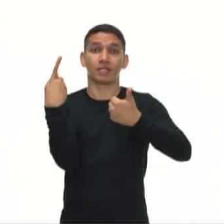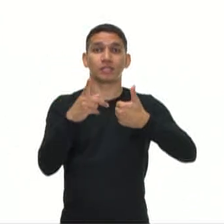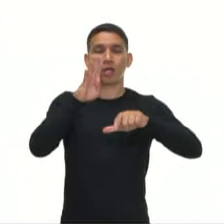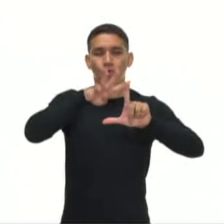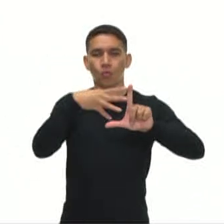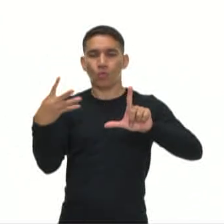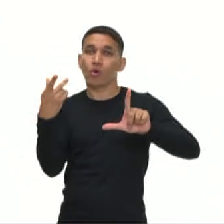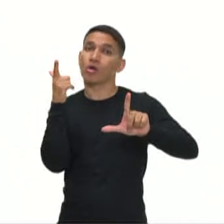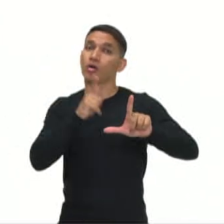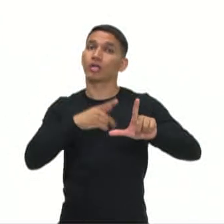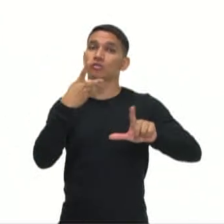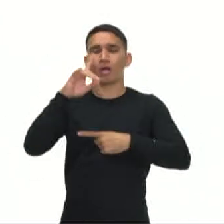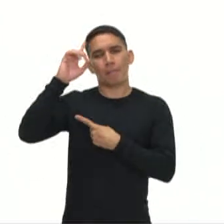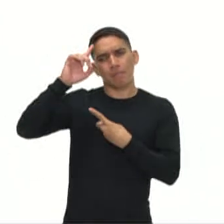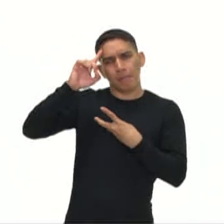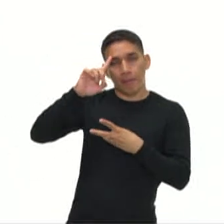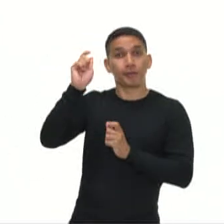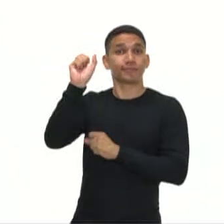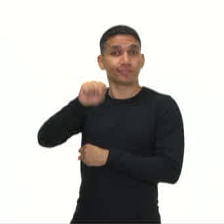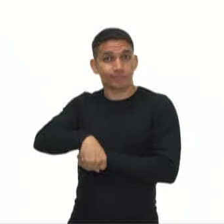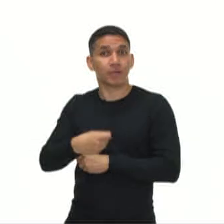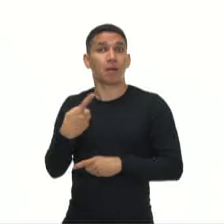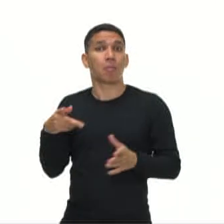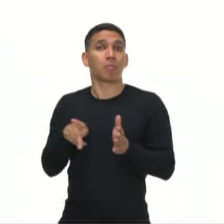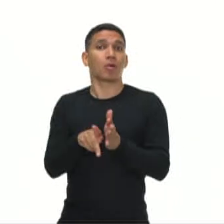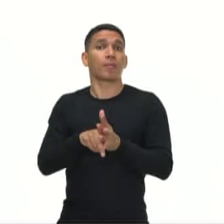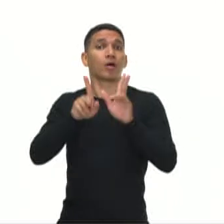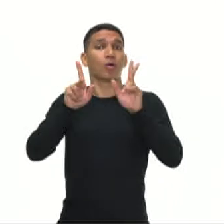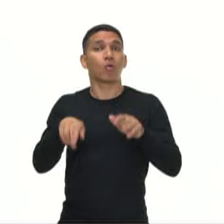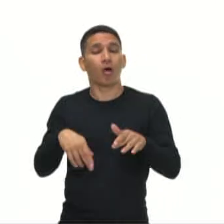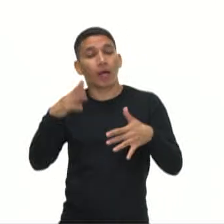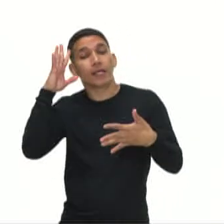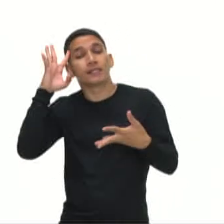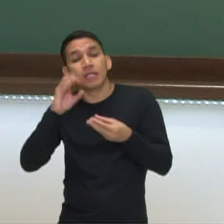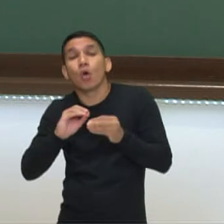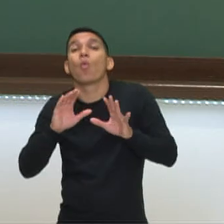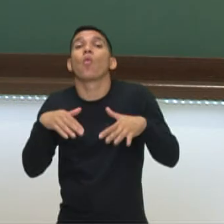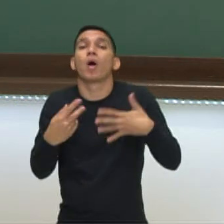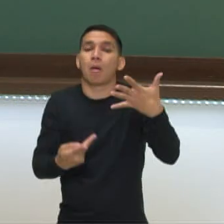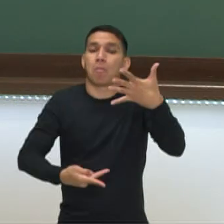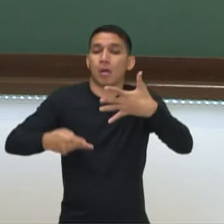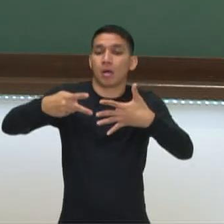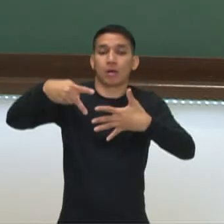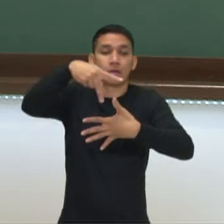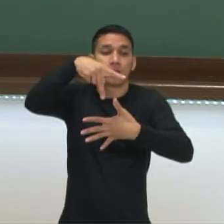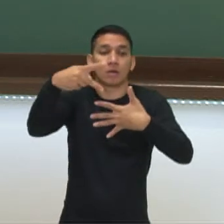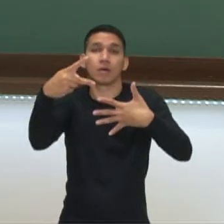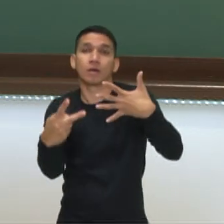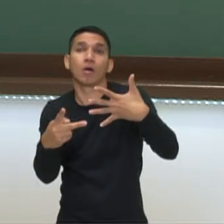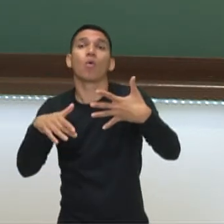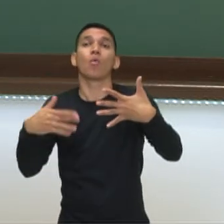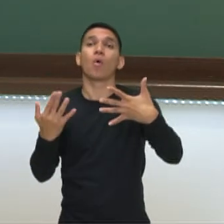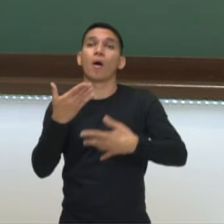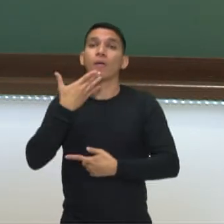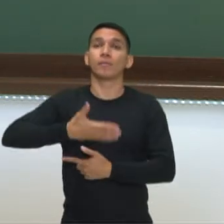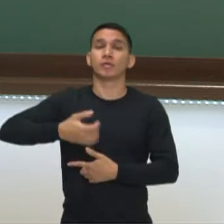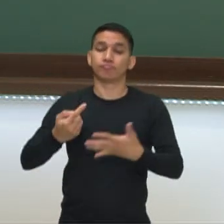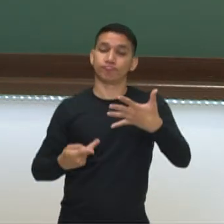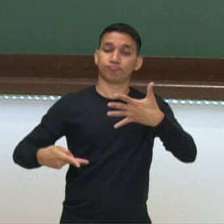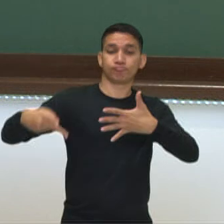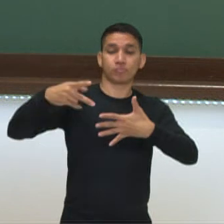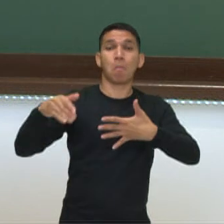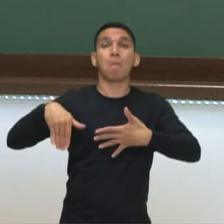otimizar a sua rotina, assim como reconhecer as prioridades, aqueles compromissos que têm grande prioridade,